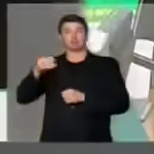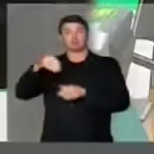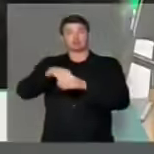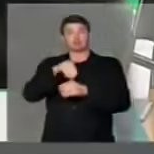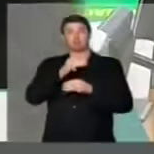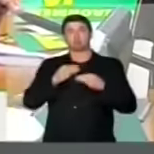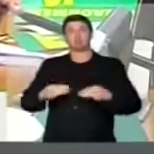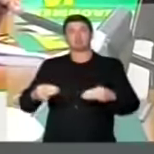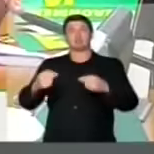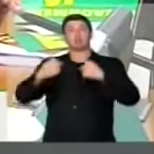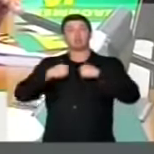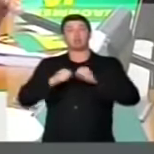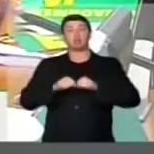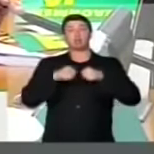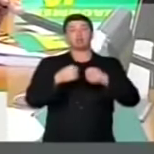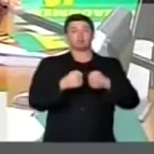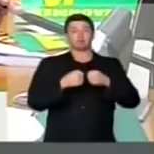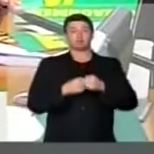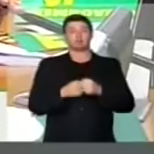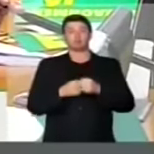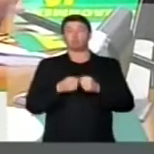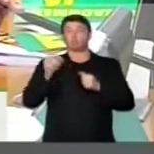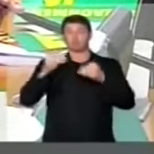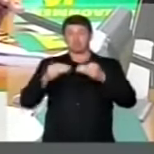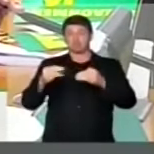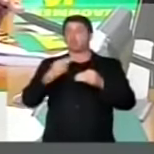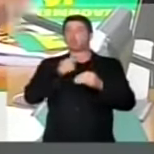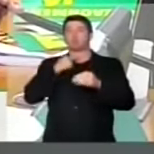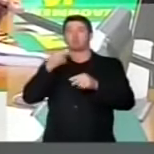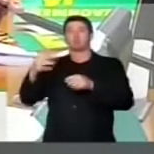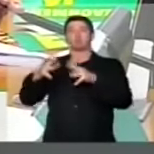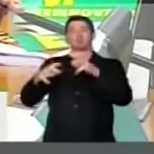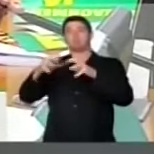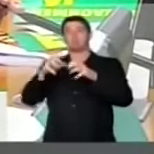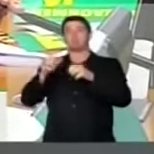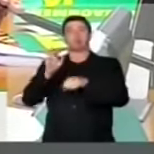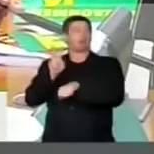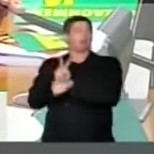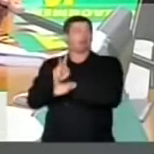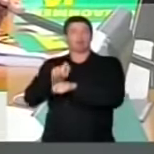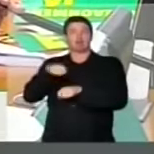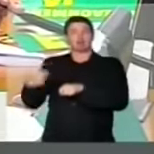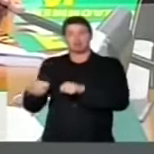Ministério. Eu defendo que o cargo do Ministério não foi feito para abrigar quem está sendo processado,